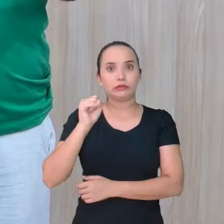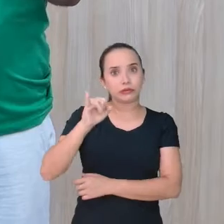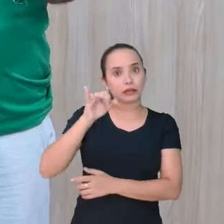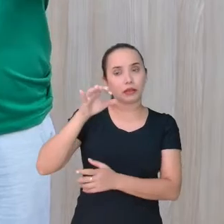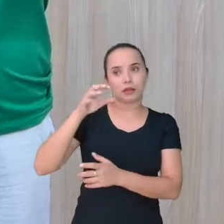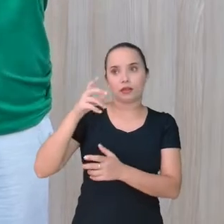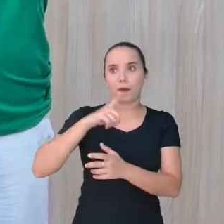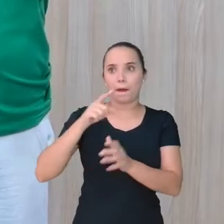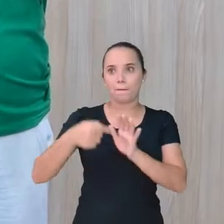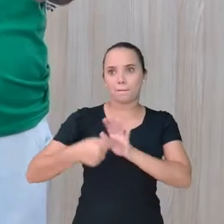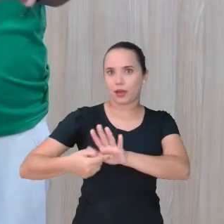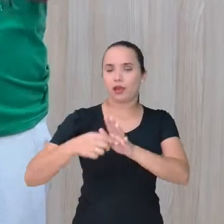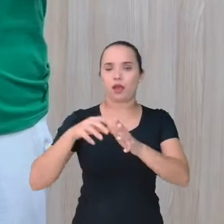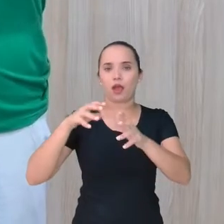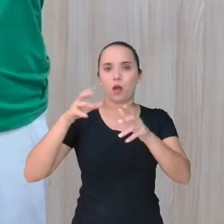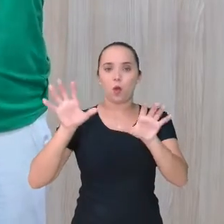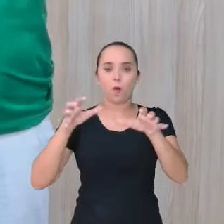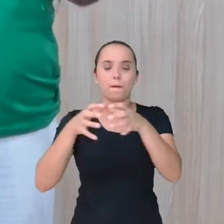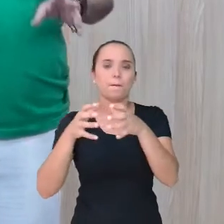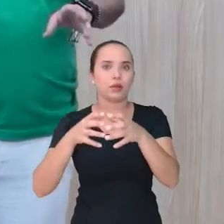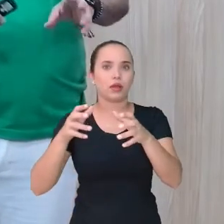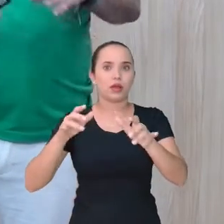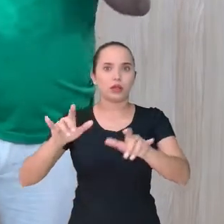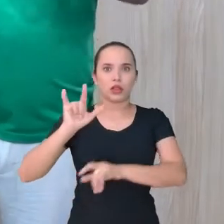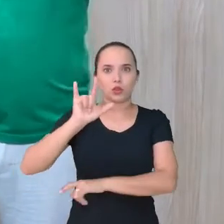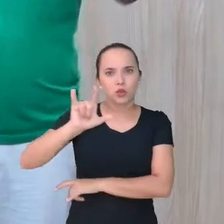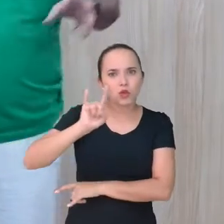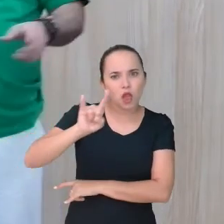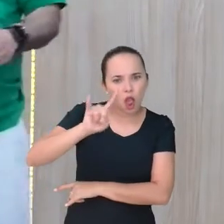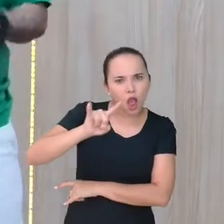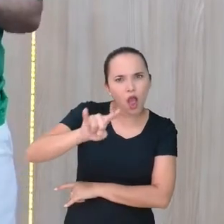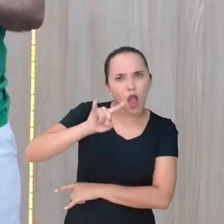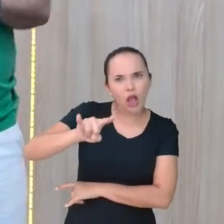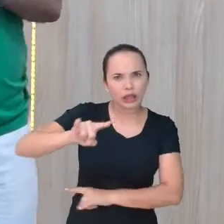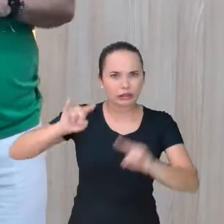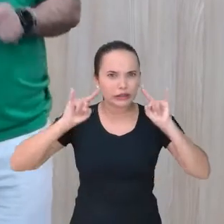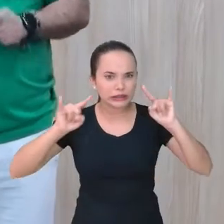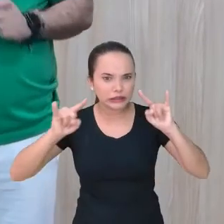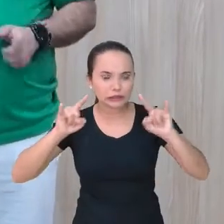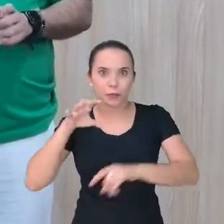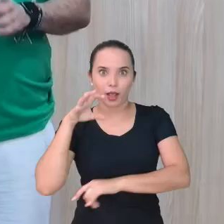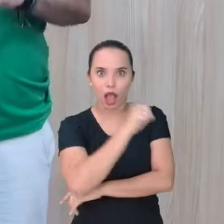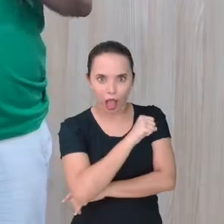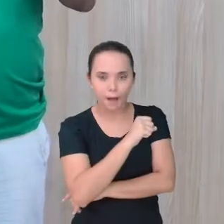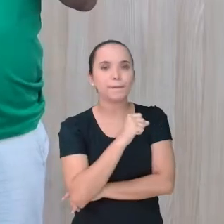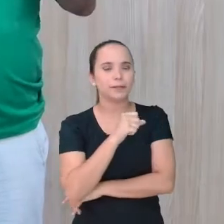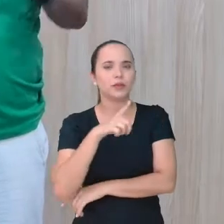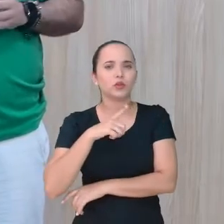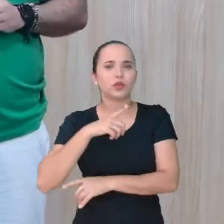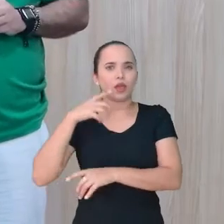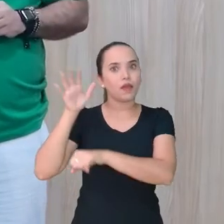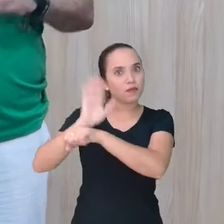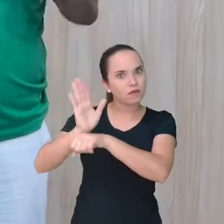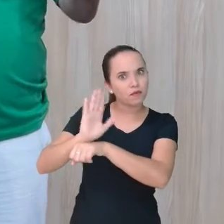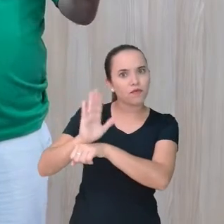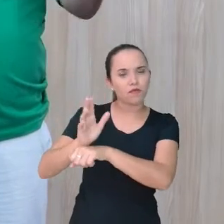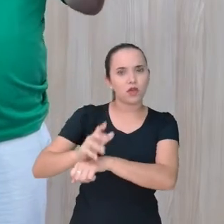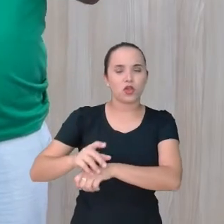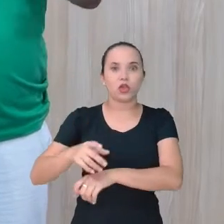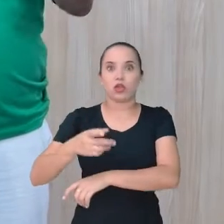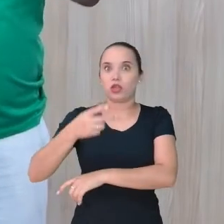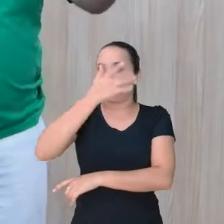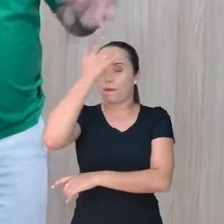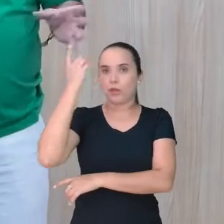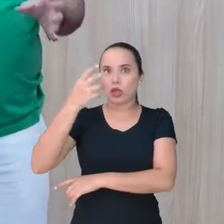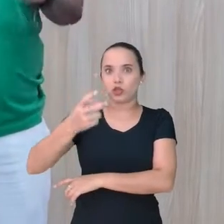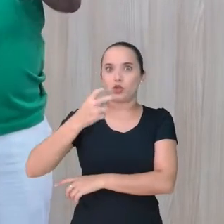banda de death metal, né, ou de black metal aí, naquele metal mais acelerado, o cara canta, né, parece